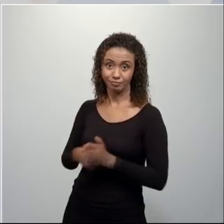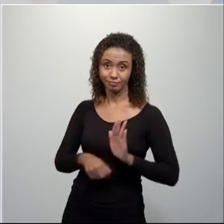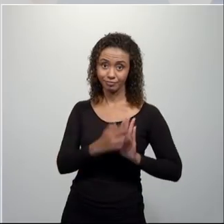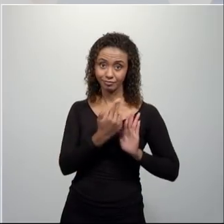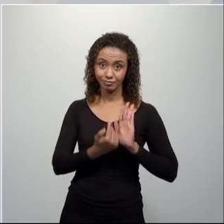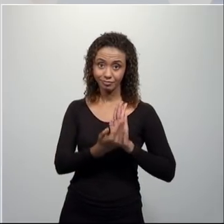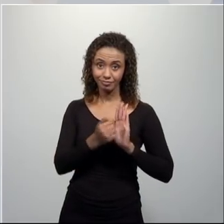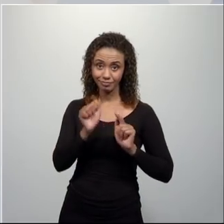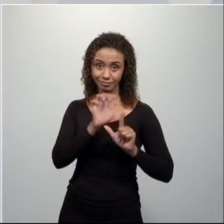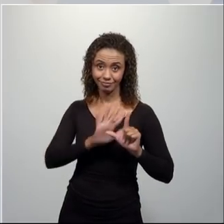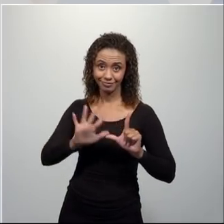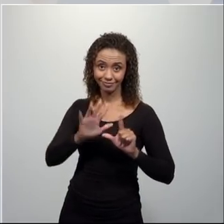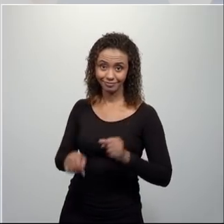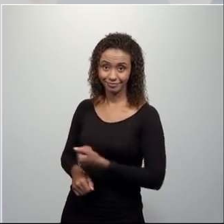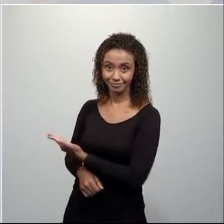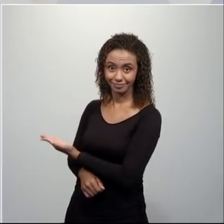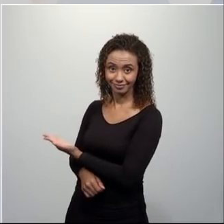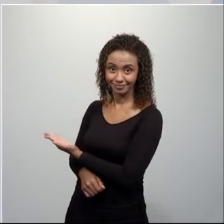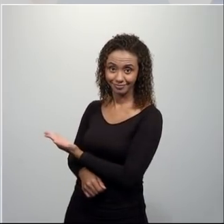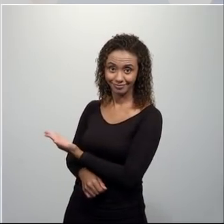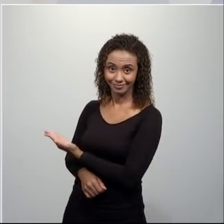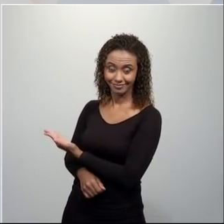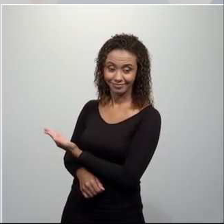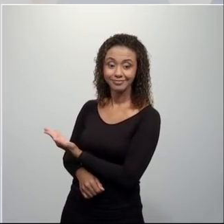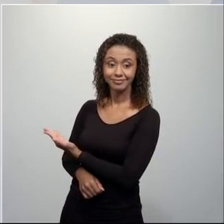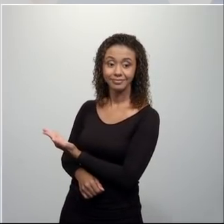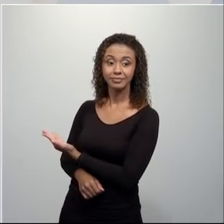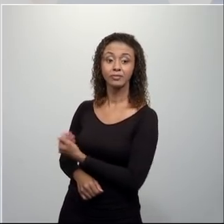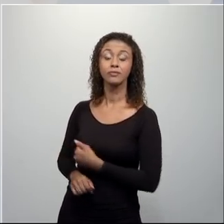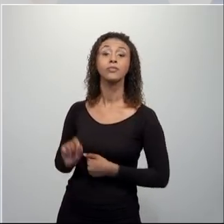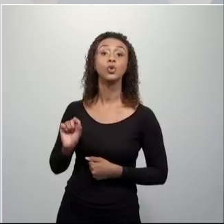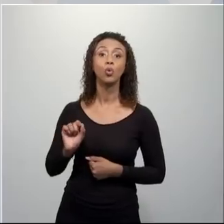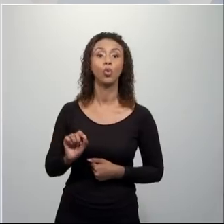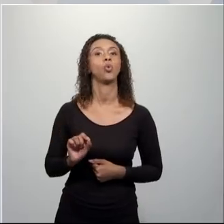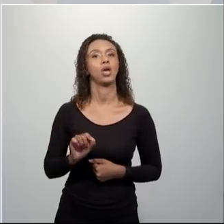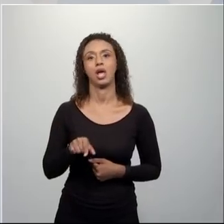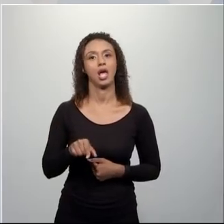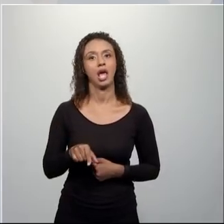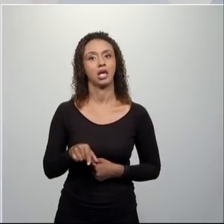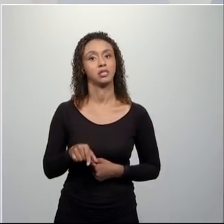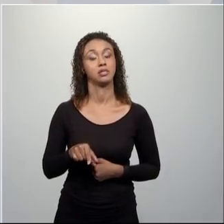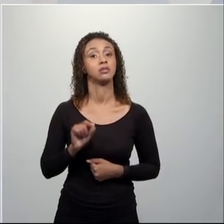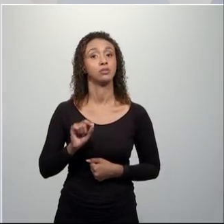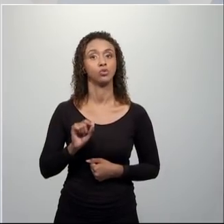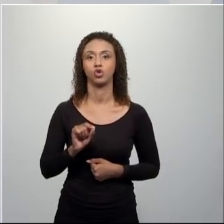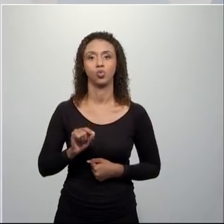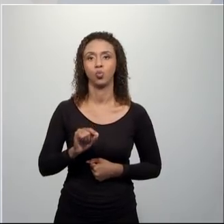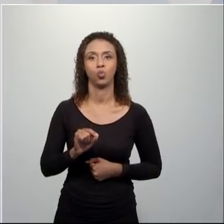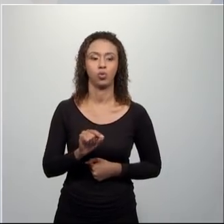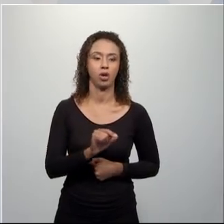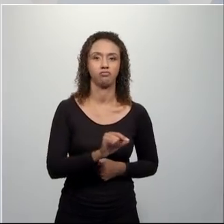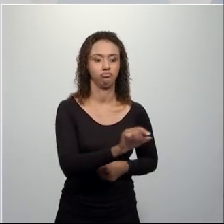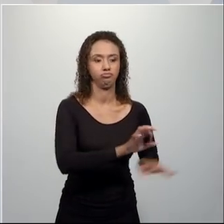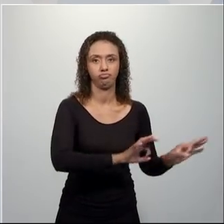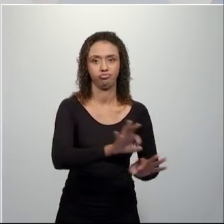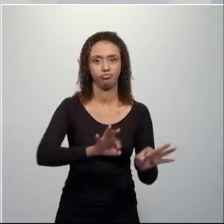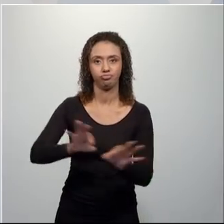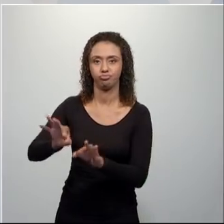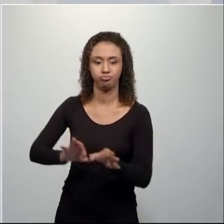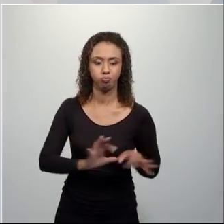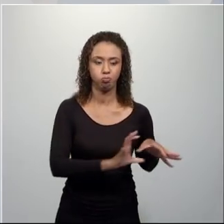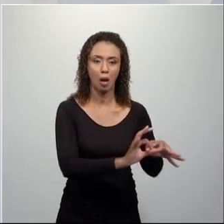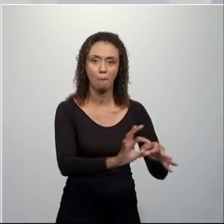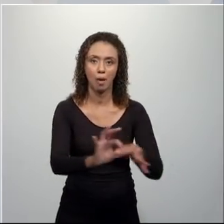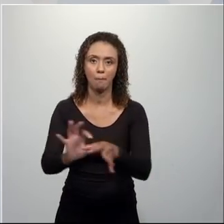descentralizada e se suponha que os 700 é o nosso 700 ficar aqui está buscando